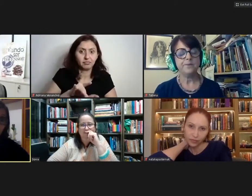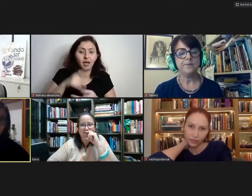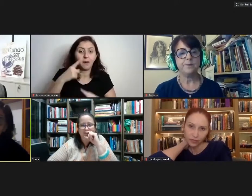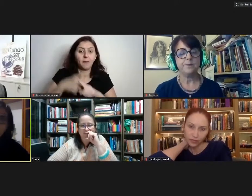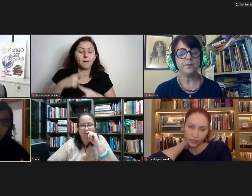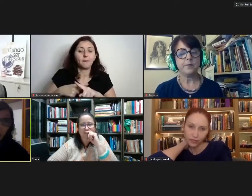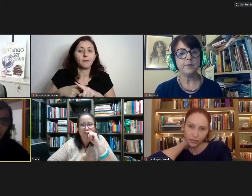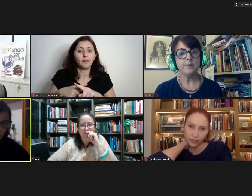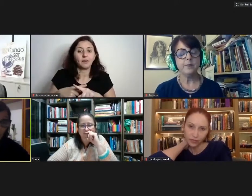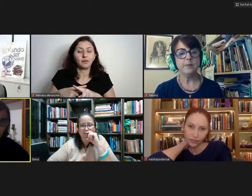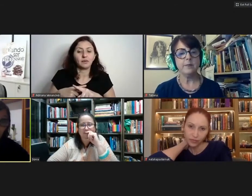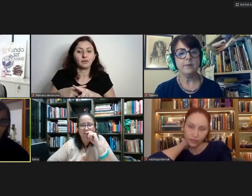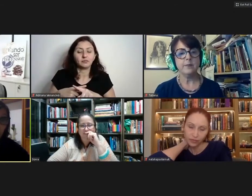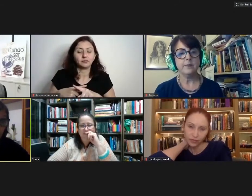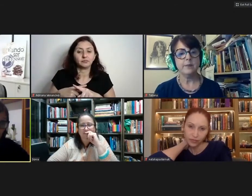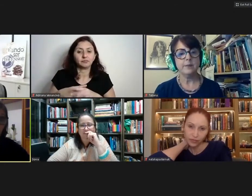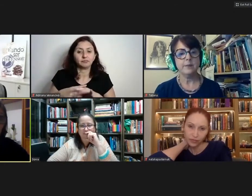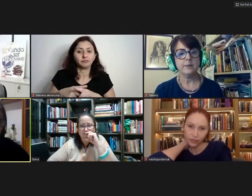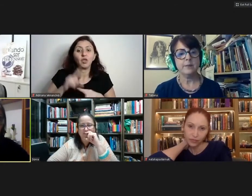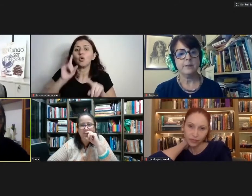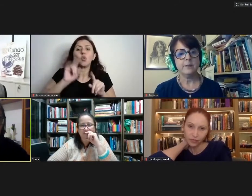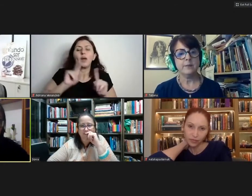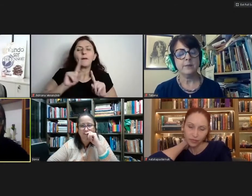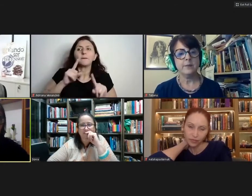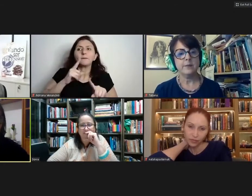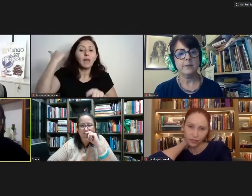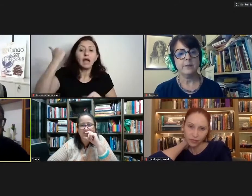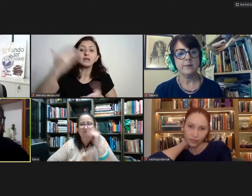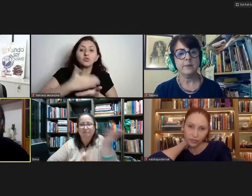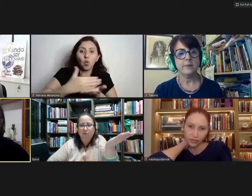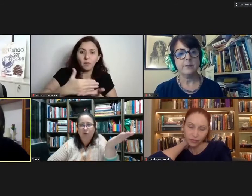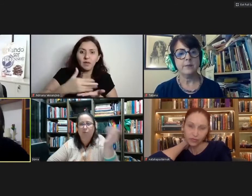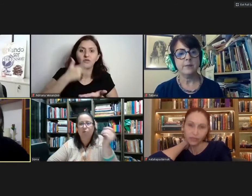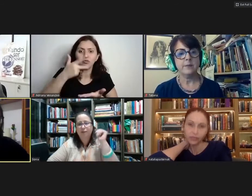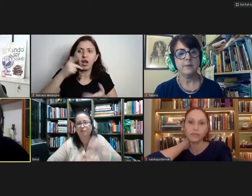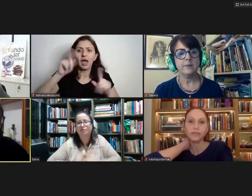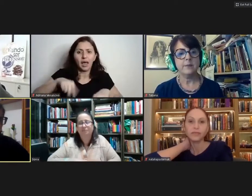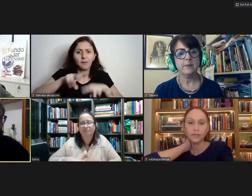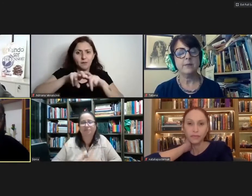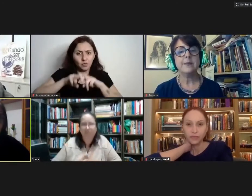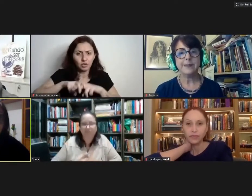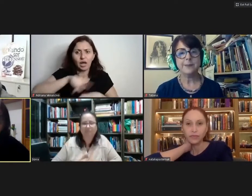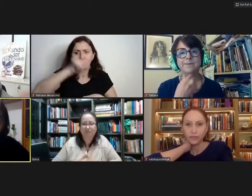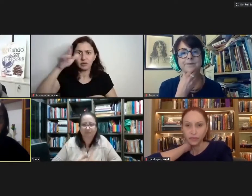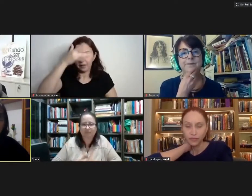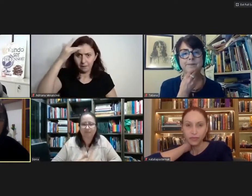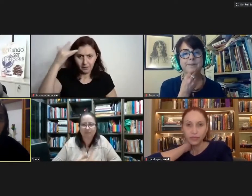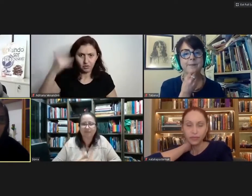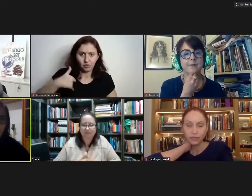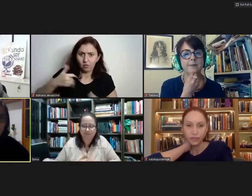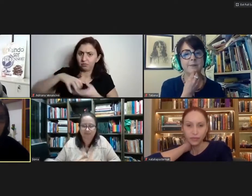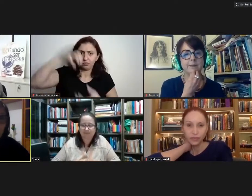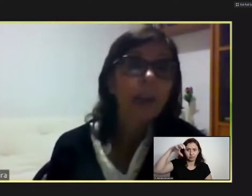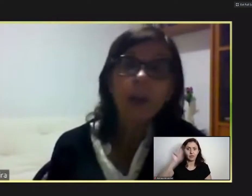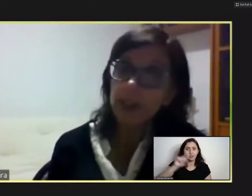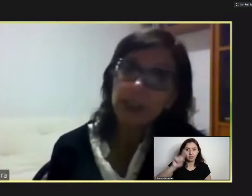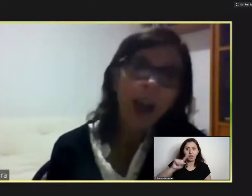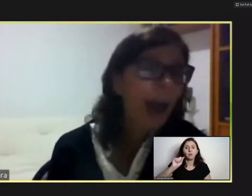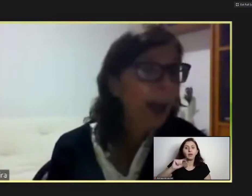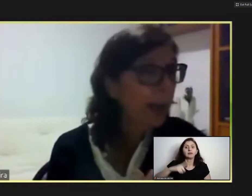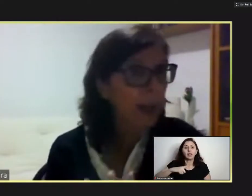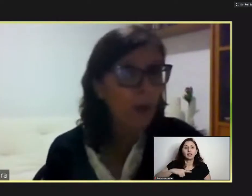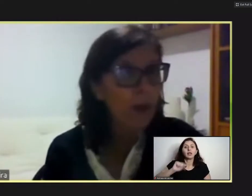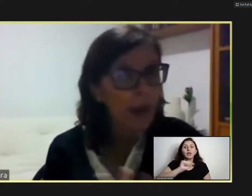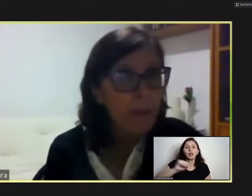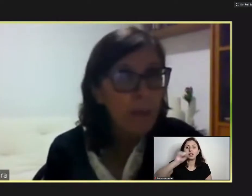as pessoas, não só com relação aos idosos, mas com as pessoas que apresentam algum grau de morbidade, que é um absurdo. Então,